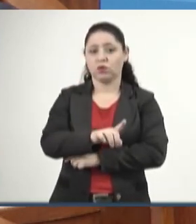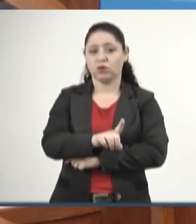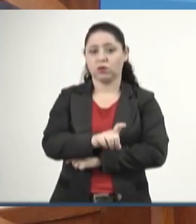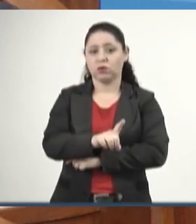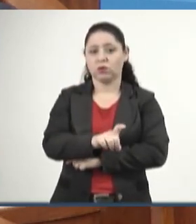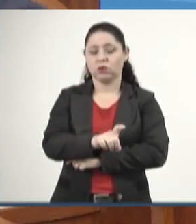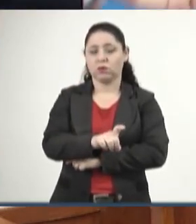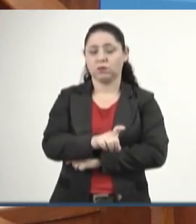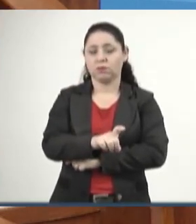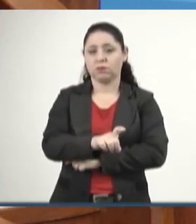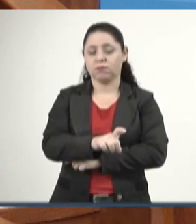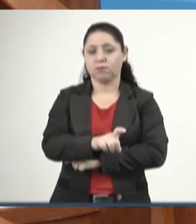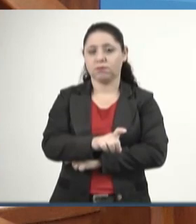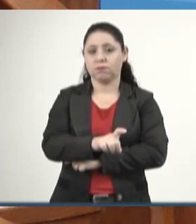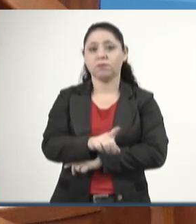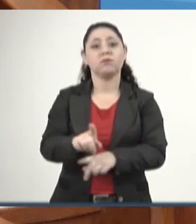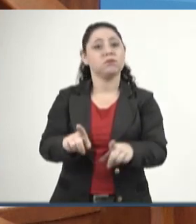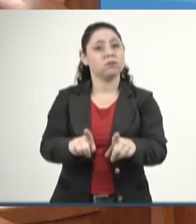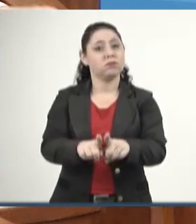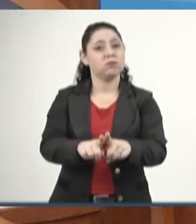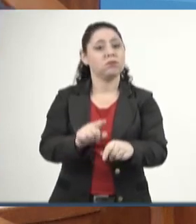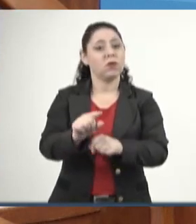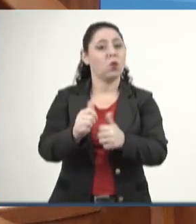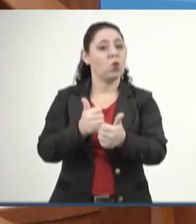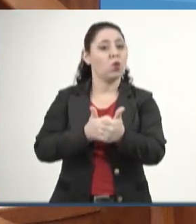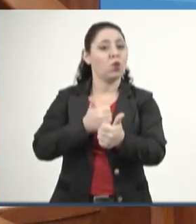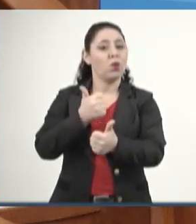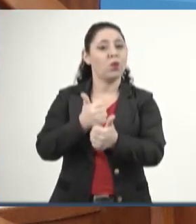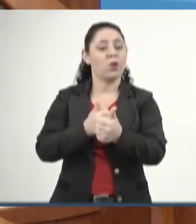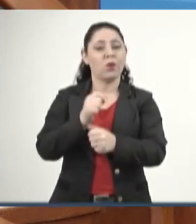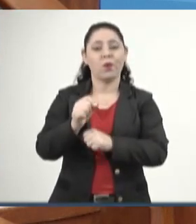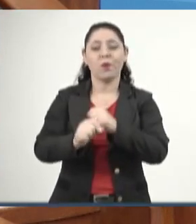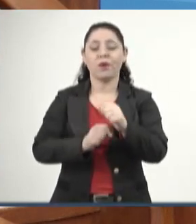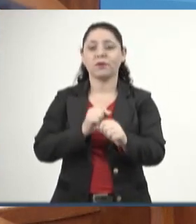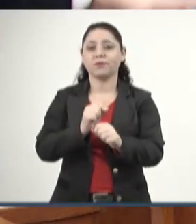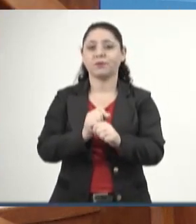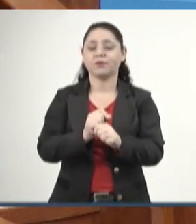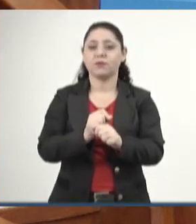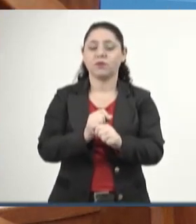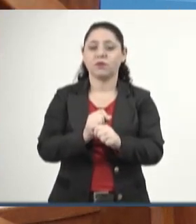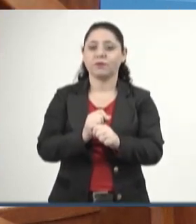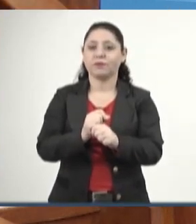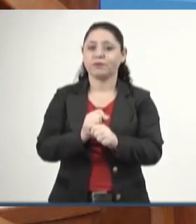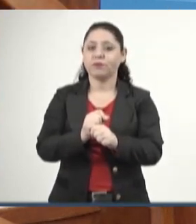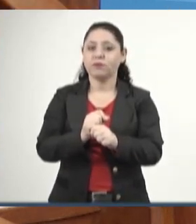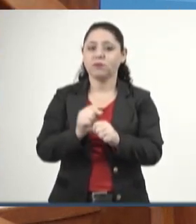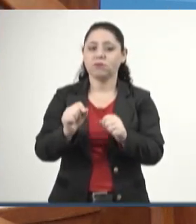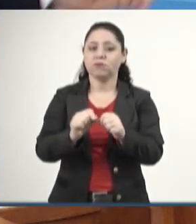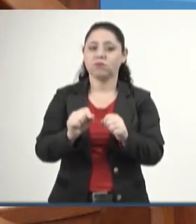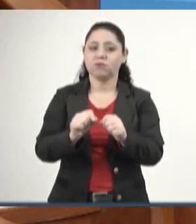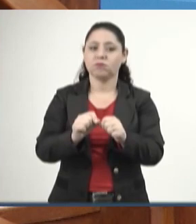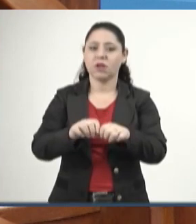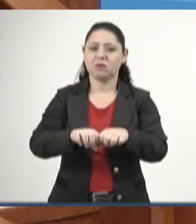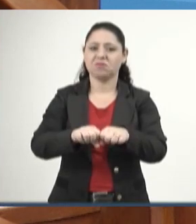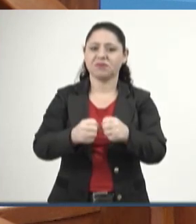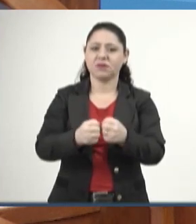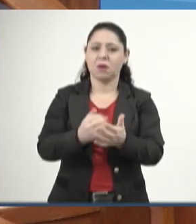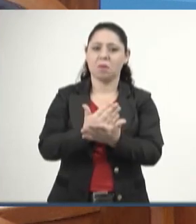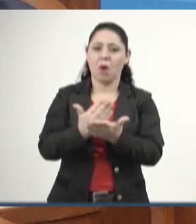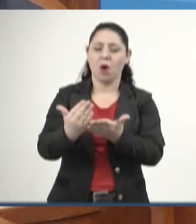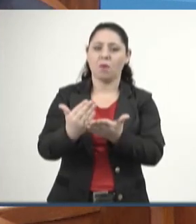janeiro. Além de ser uma tentativa de golpe de Estado, de